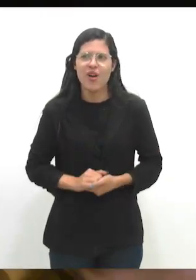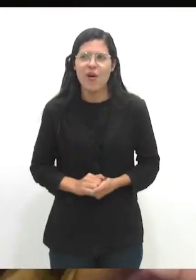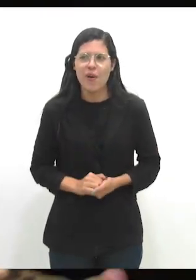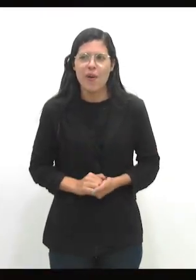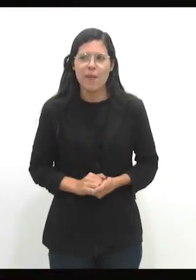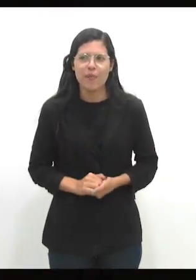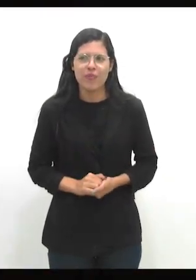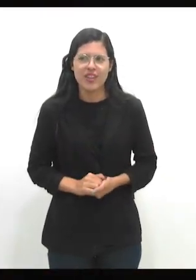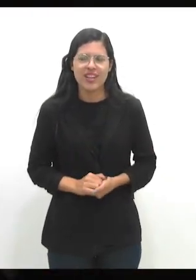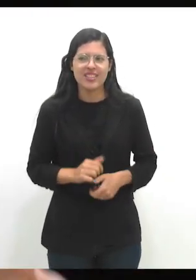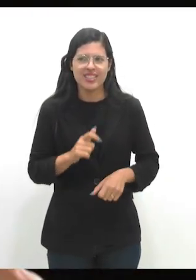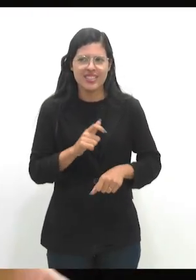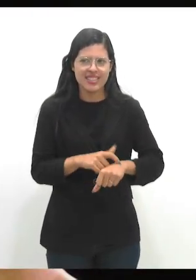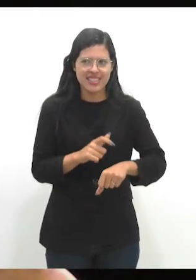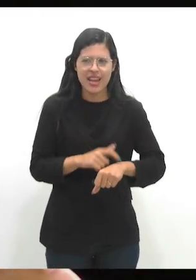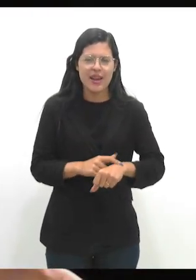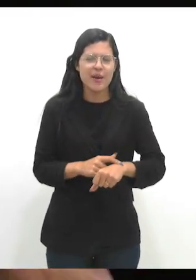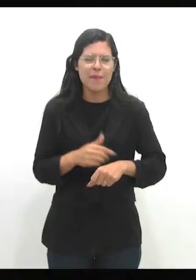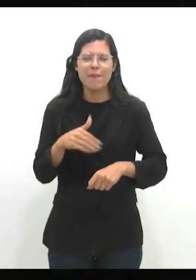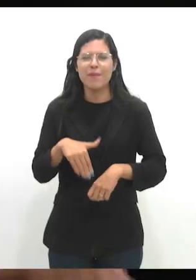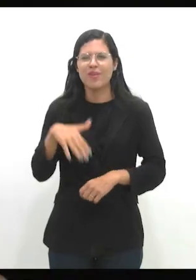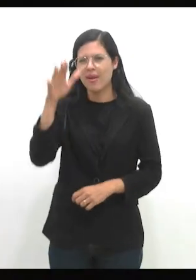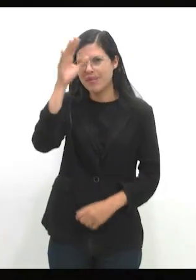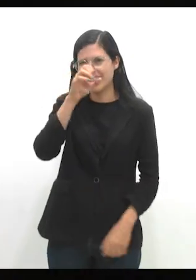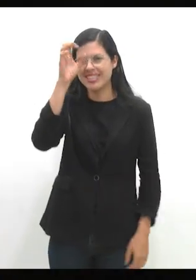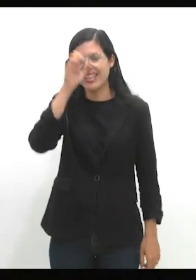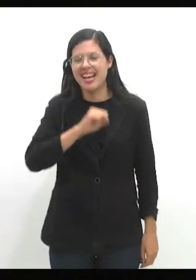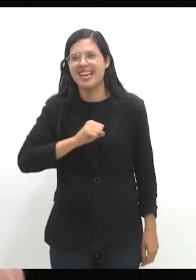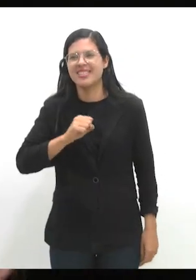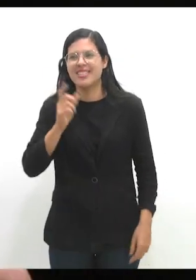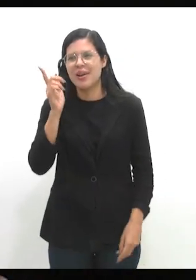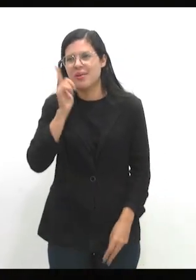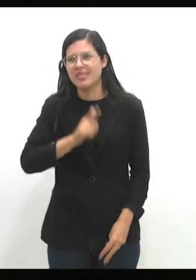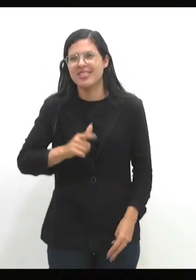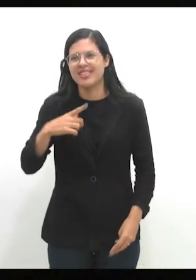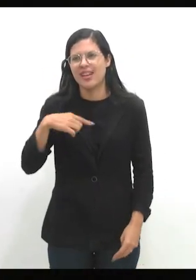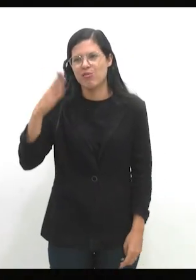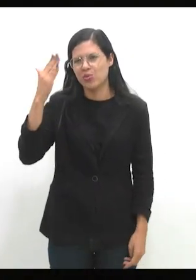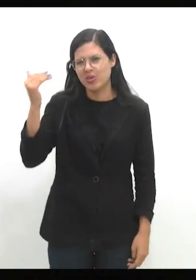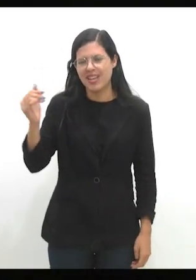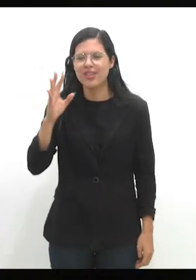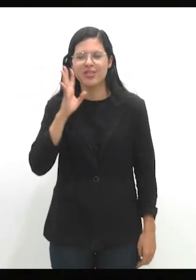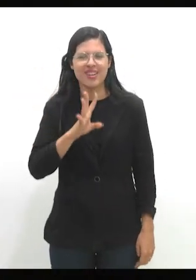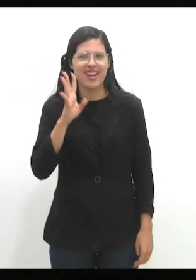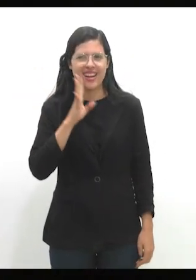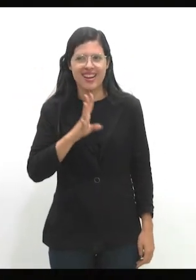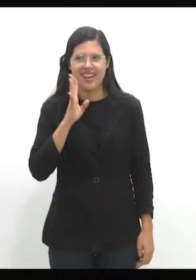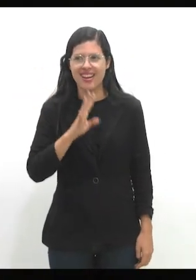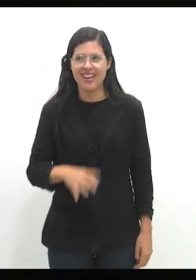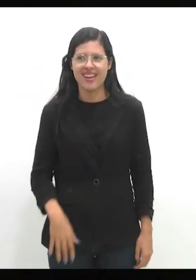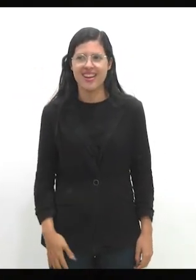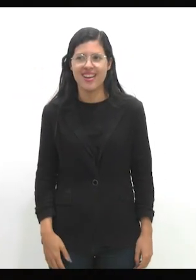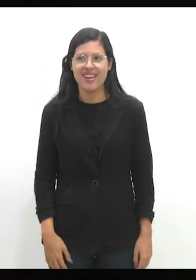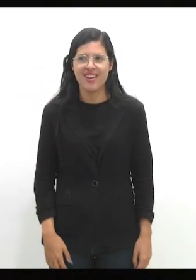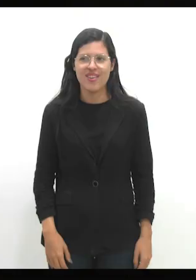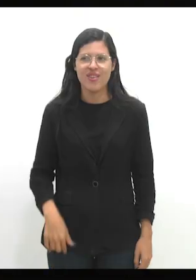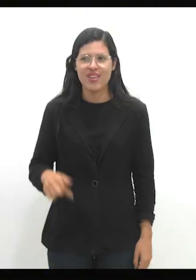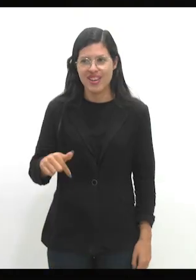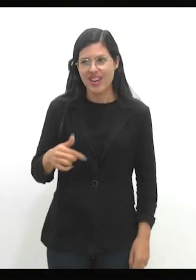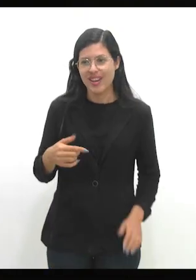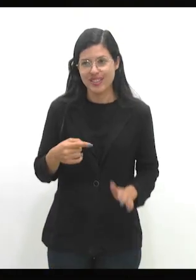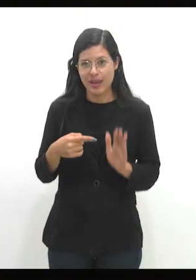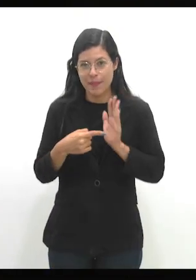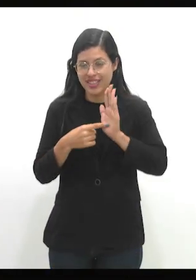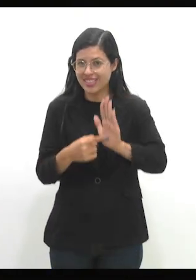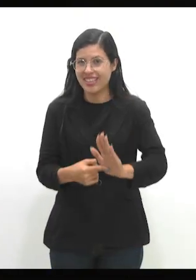digamos assim, não, foi um aprendizado. Esse tempo que não chegou até lá. Está recuperando muito bem, porque você está com um sucesso bem bacana. E o Eu Não Me Entrego